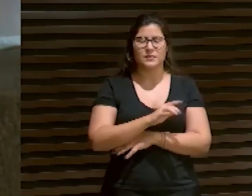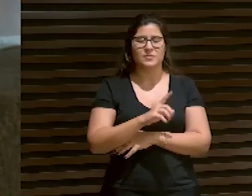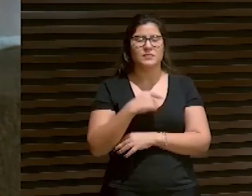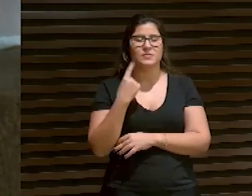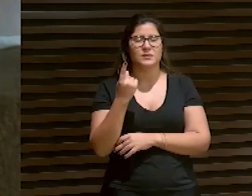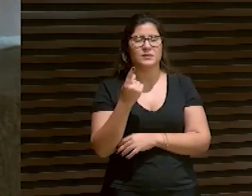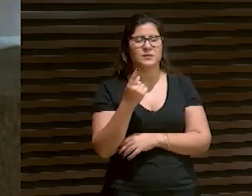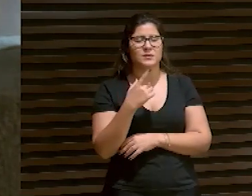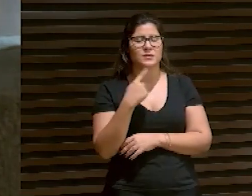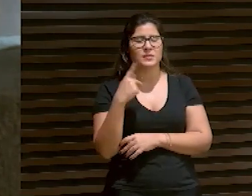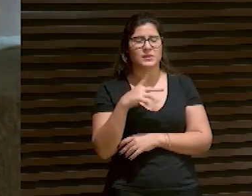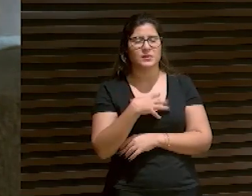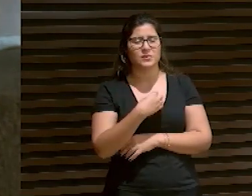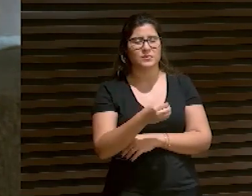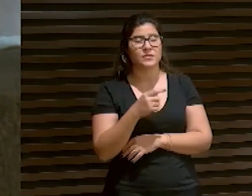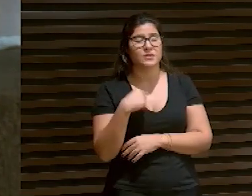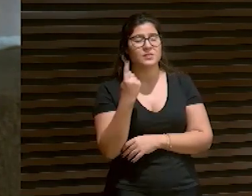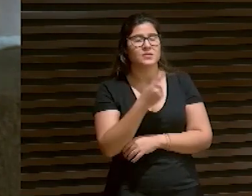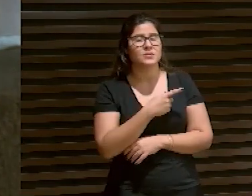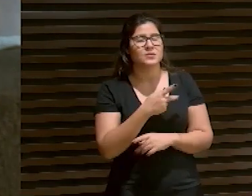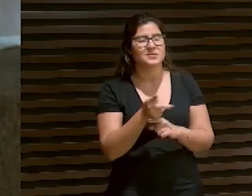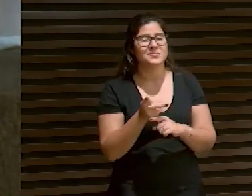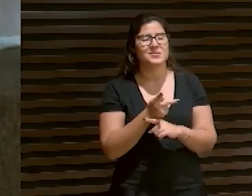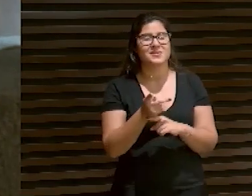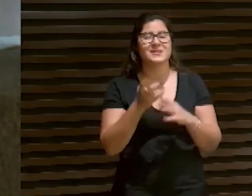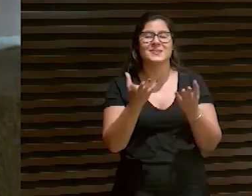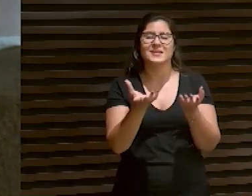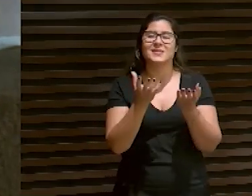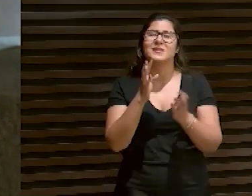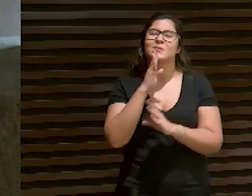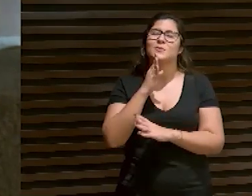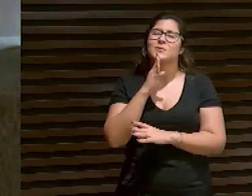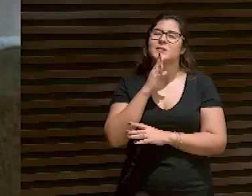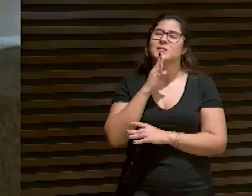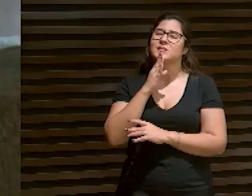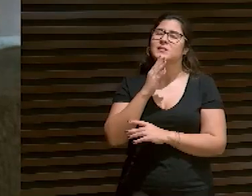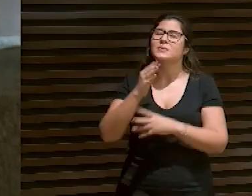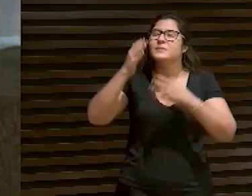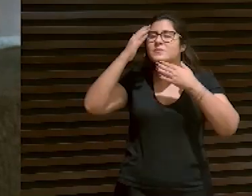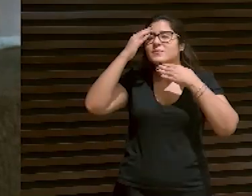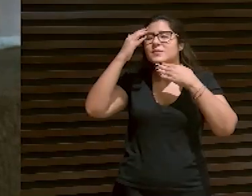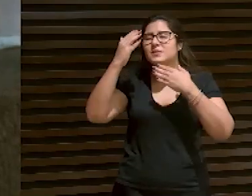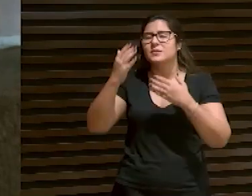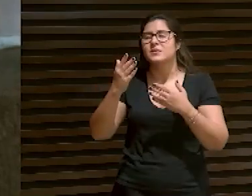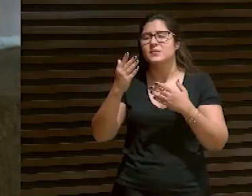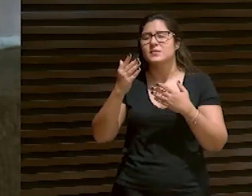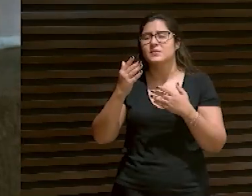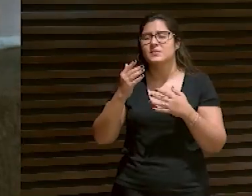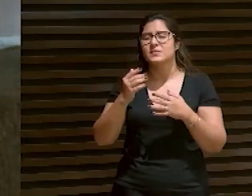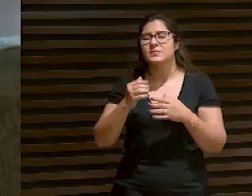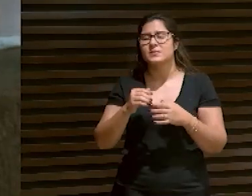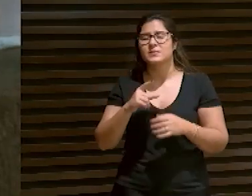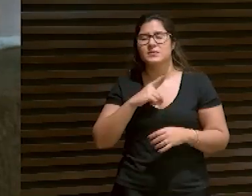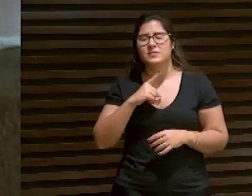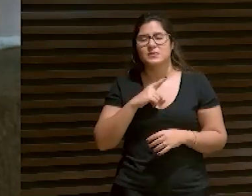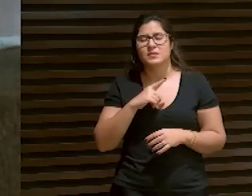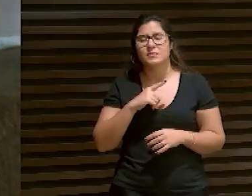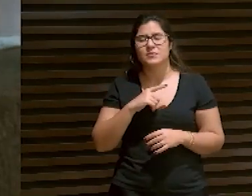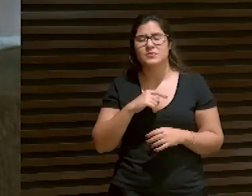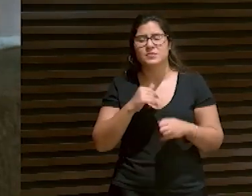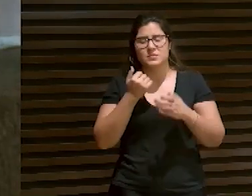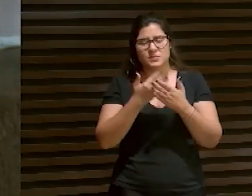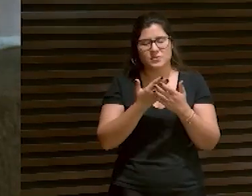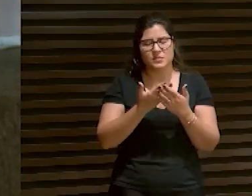buscar, porque nós queremos Te conhecer face a face. Obrigado pela oportunidade que nos deu de estudar o